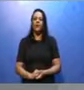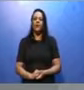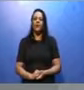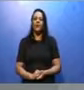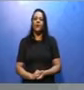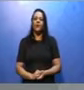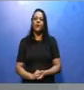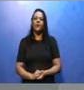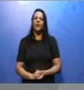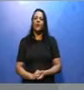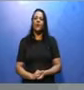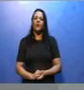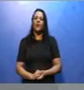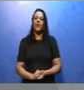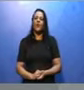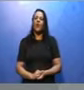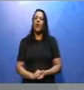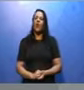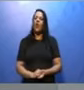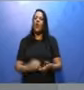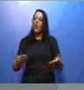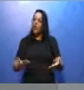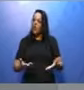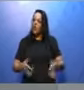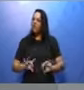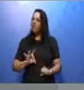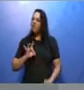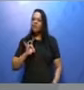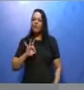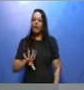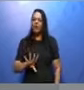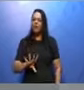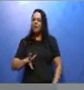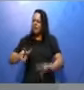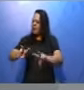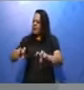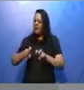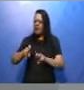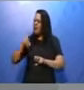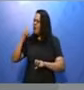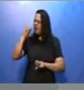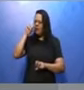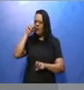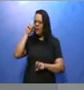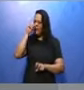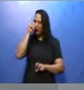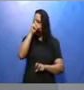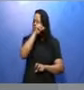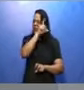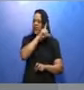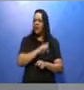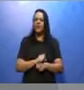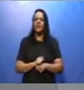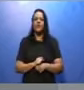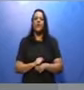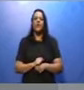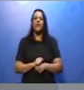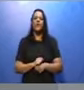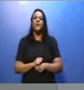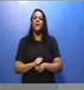Bom, e por hoje é só. Vocês viram que não é difícil? Enquanto nós temos aí várias classificações da oração